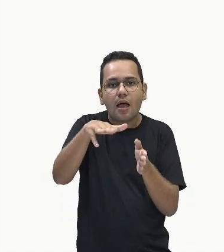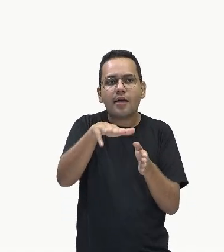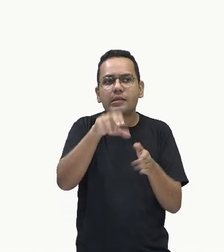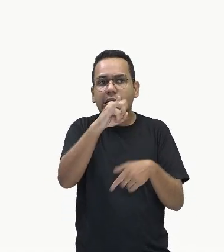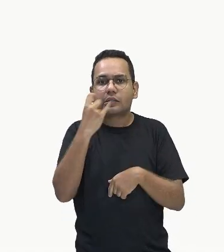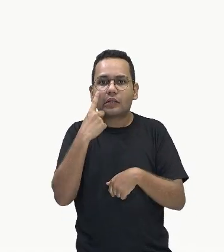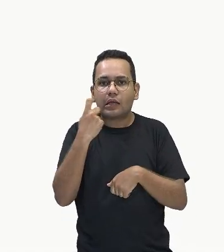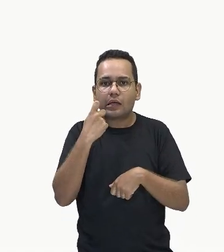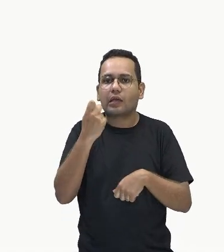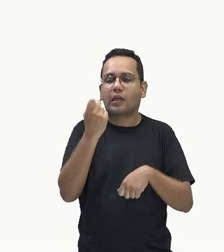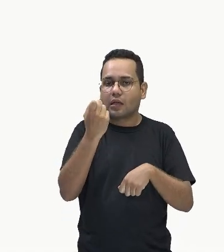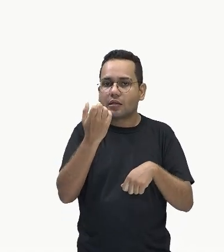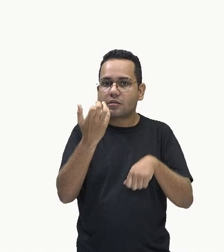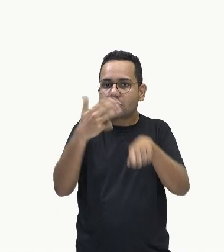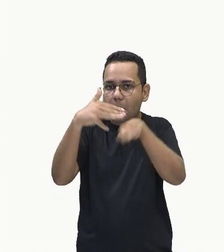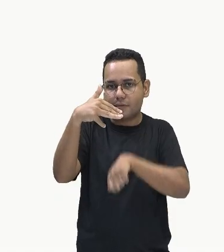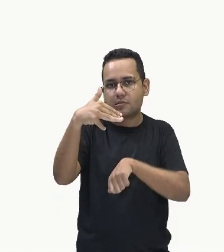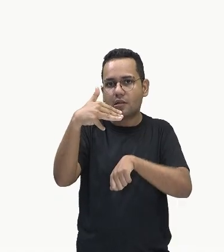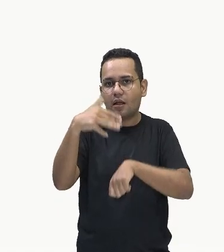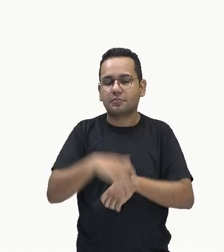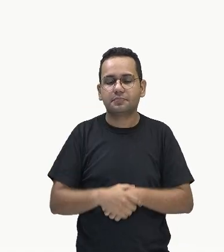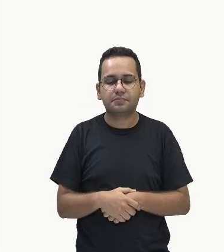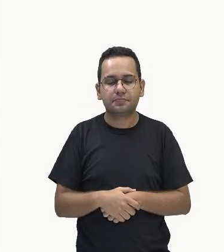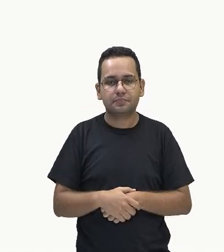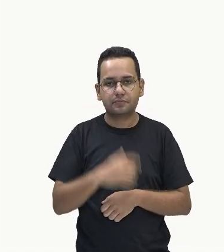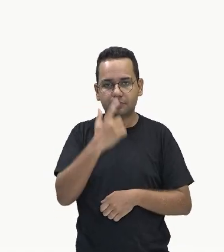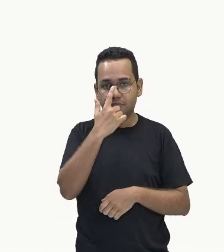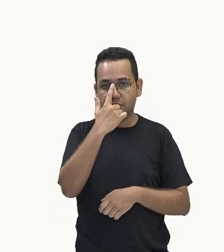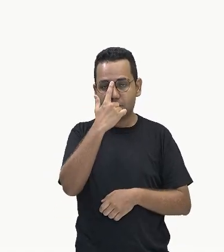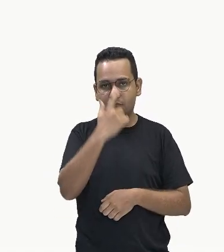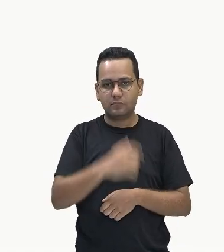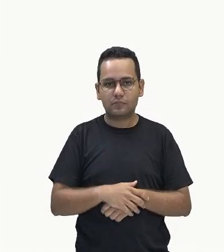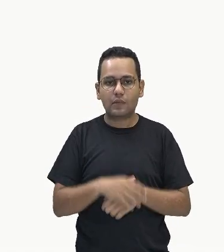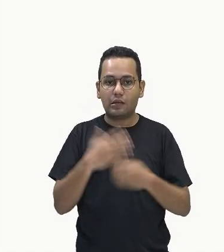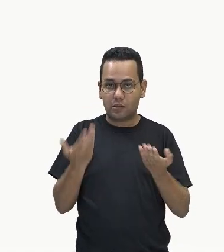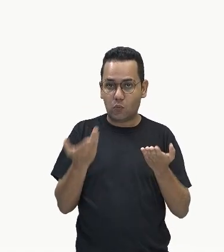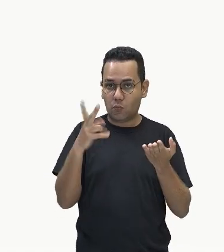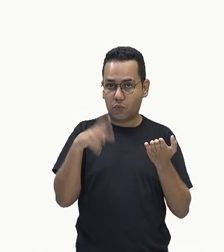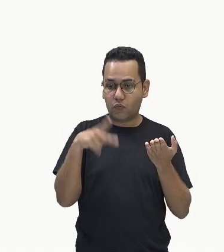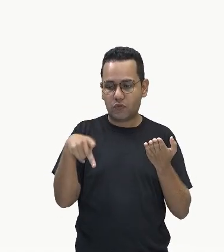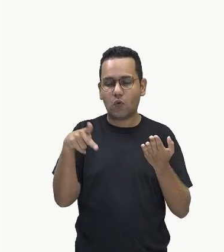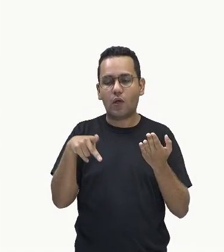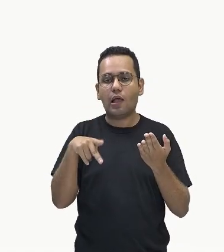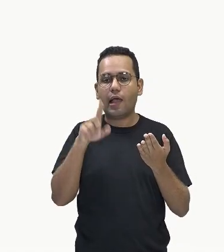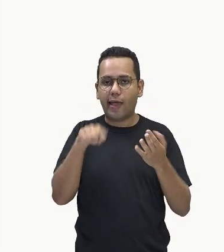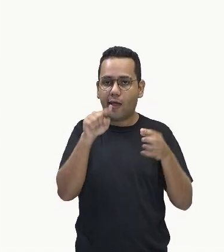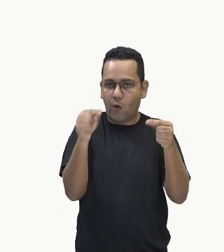mestrado. Então, os professores será a minha população.